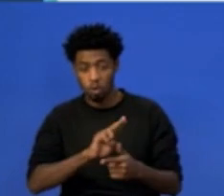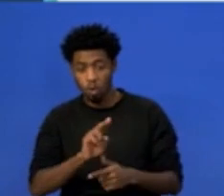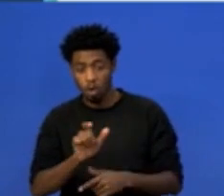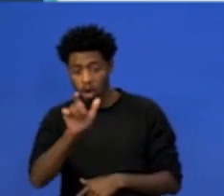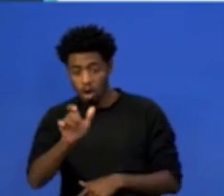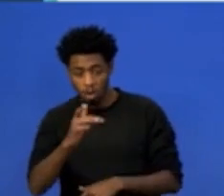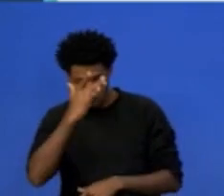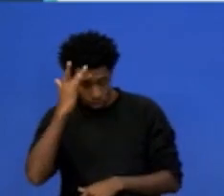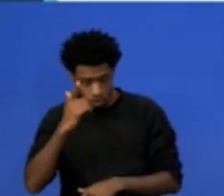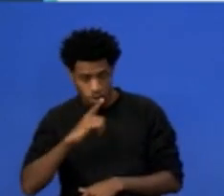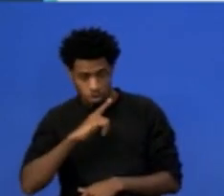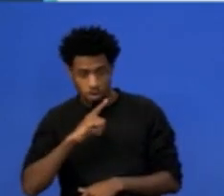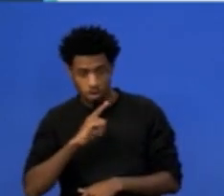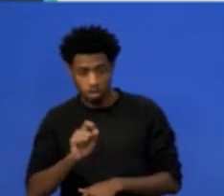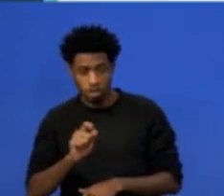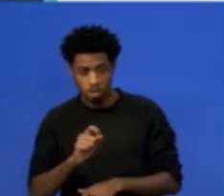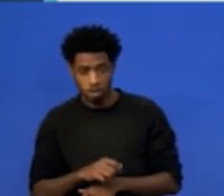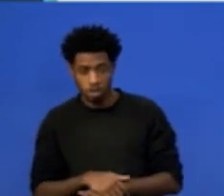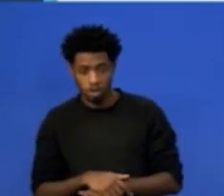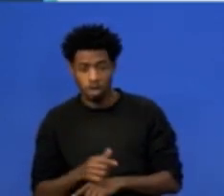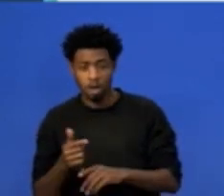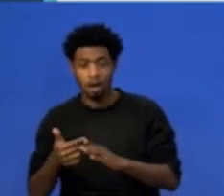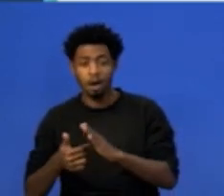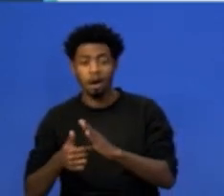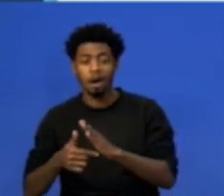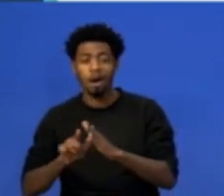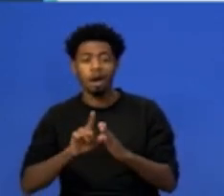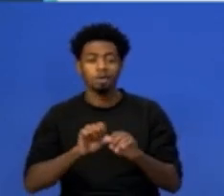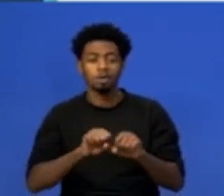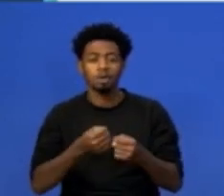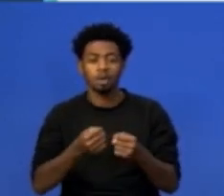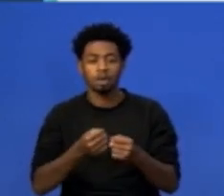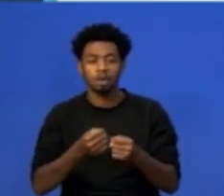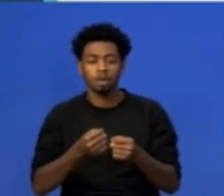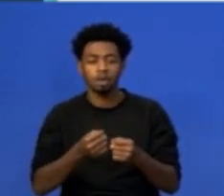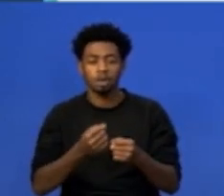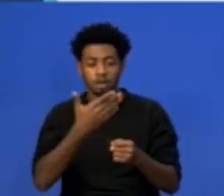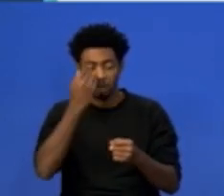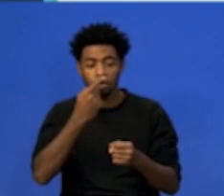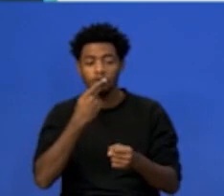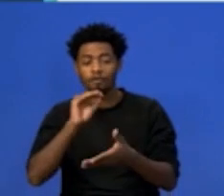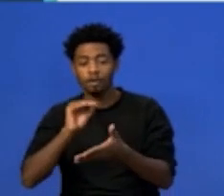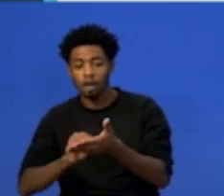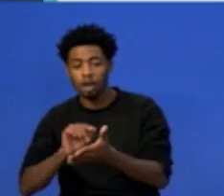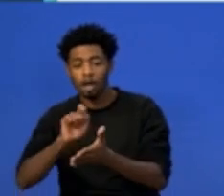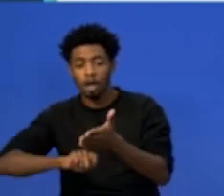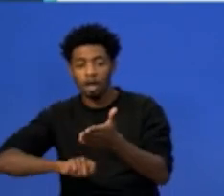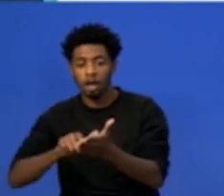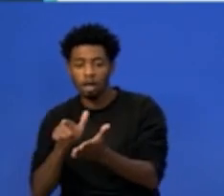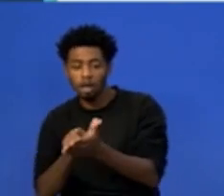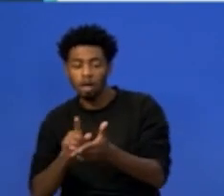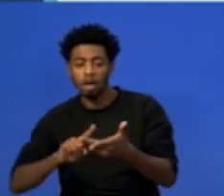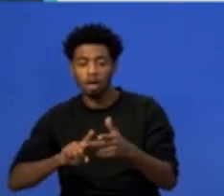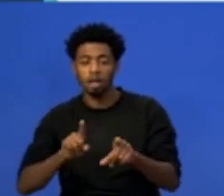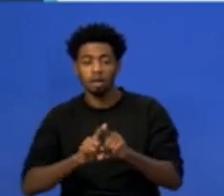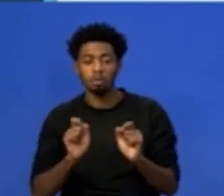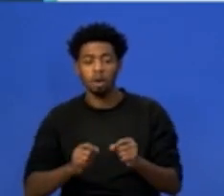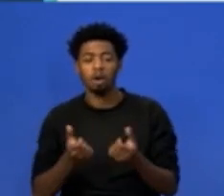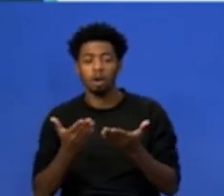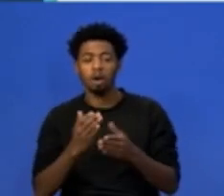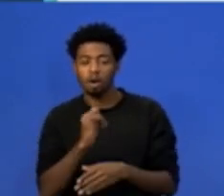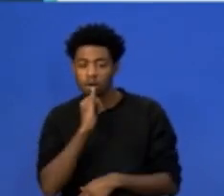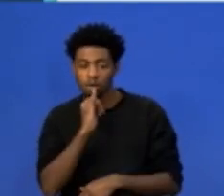eles possam ter informado no início do contrato. No entanto, quando é o caso, a operadora pode